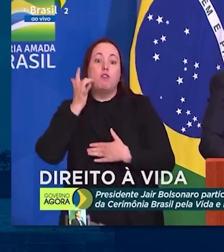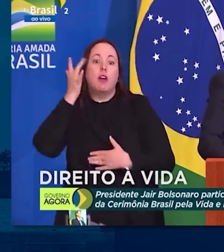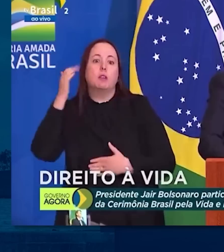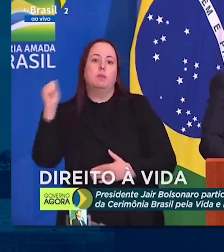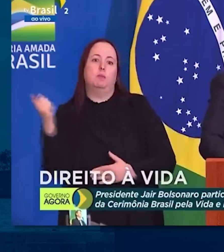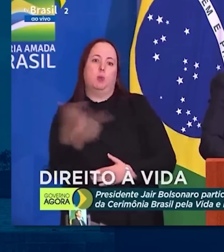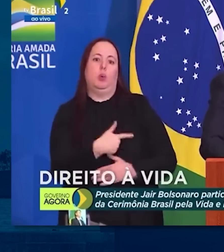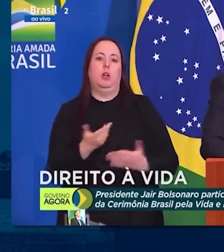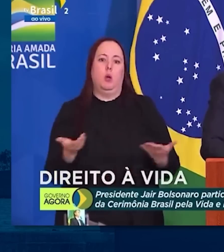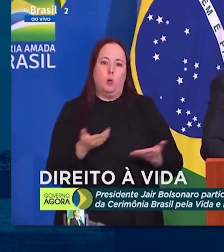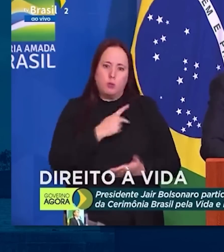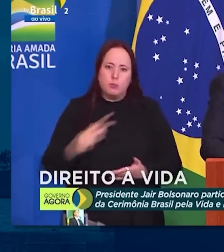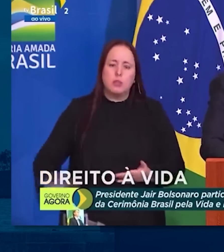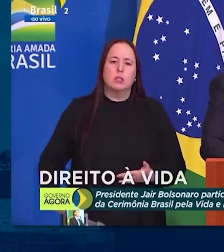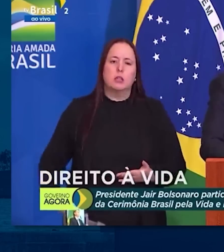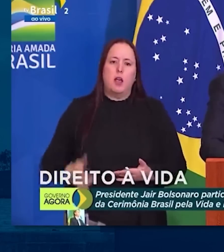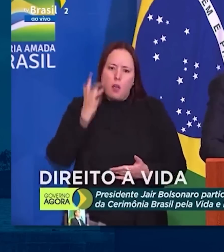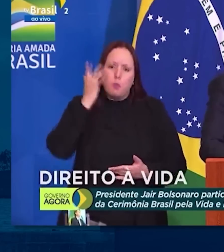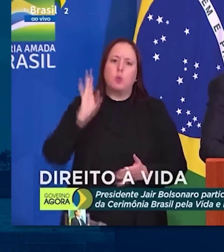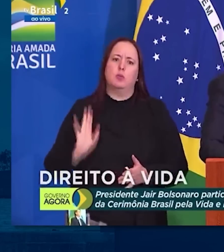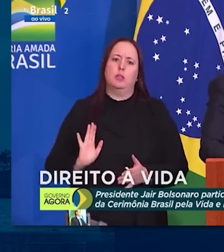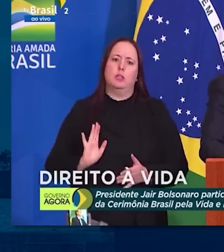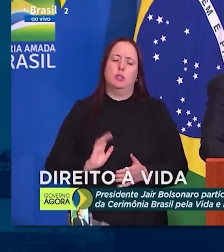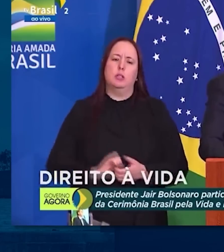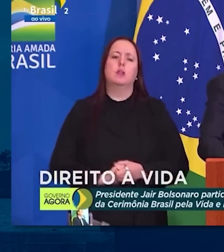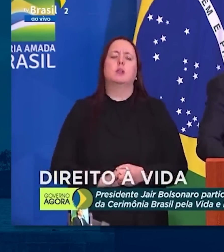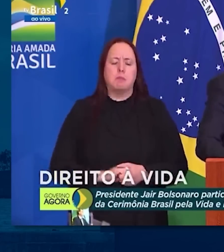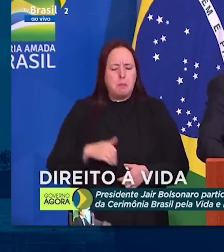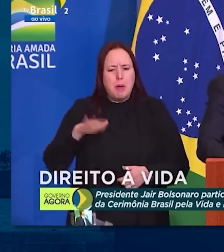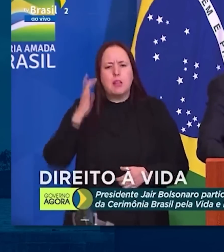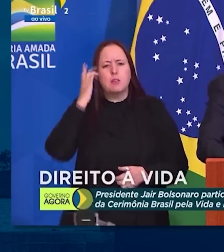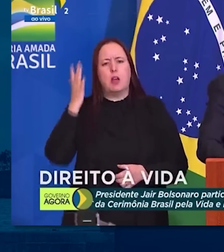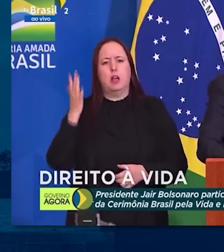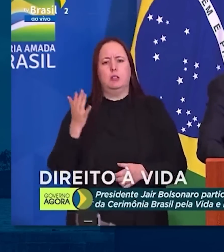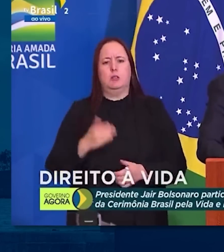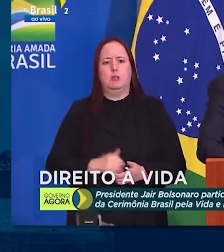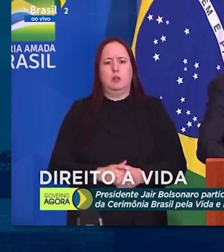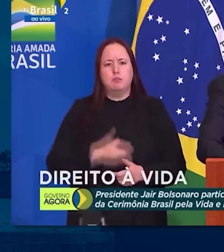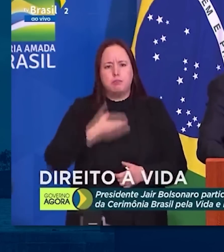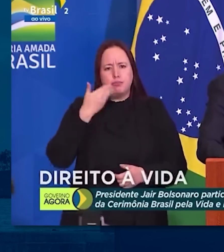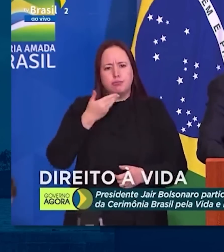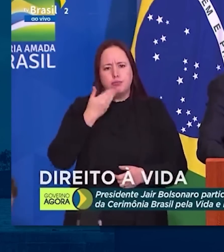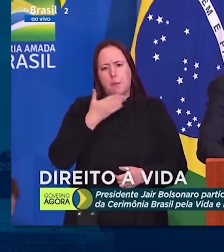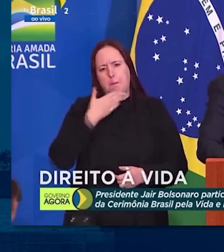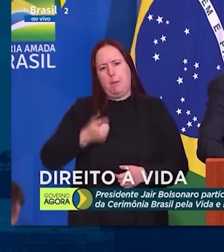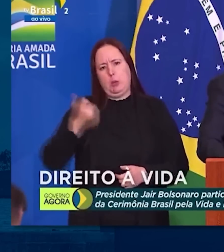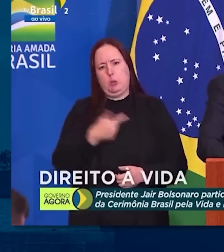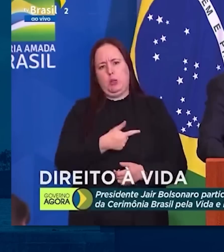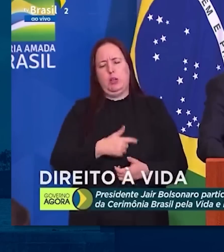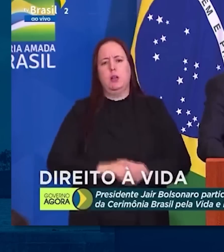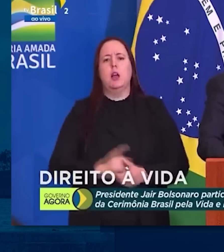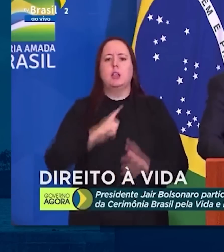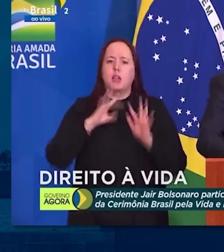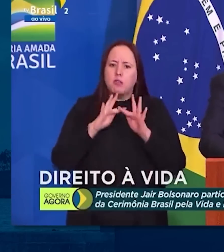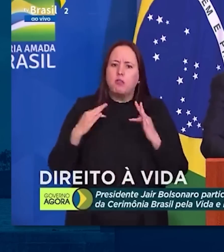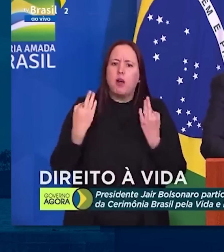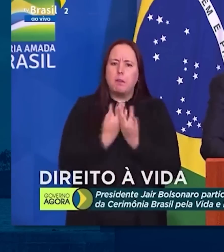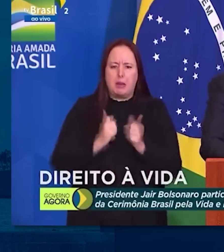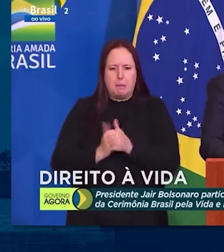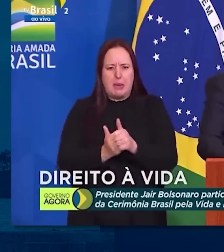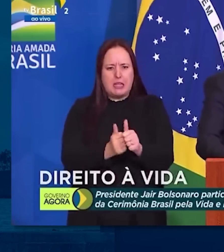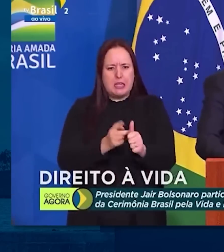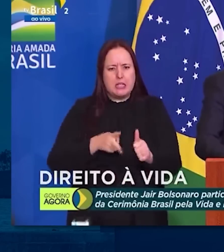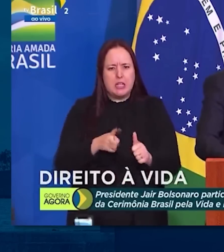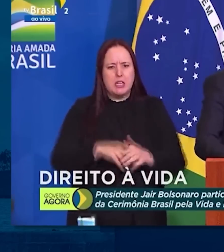muito mais fácil eu tô de folga Oh Carla Zambelli muito mais fácil tem a família toda